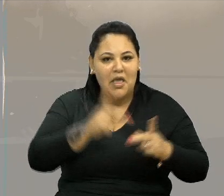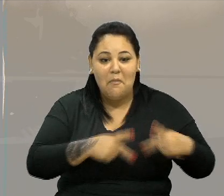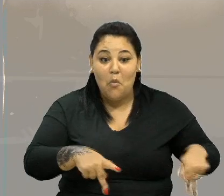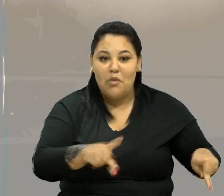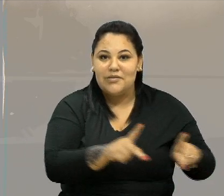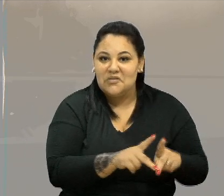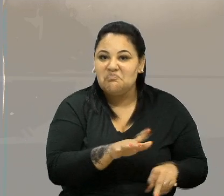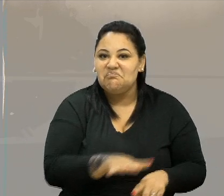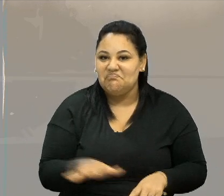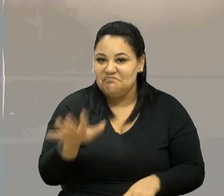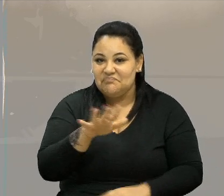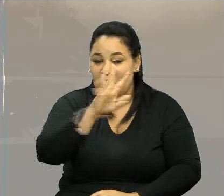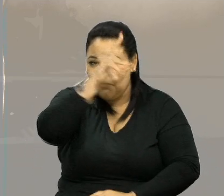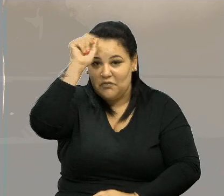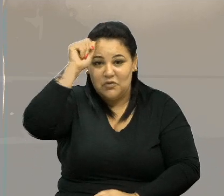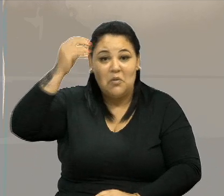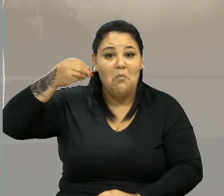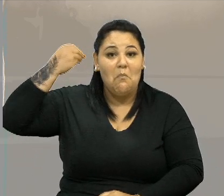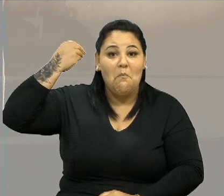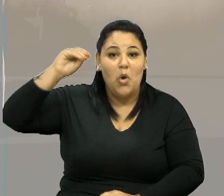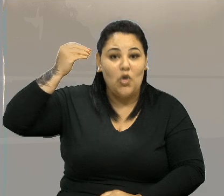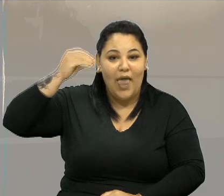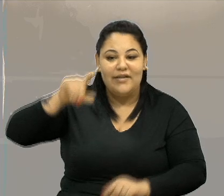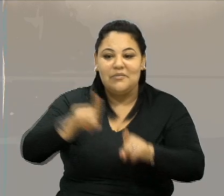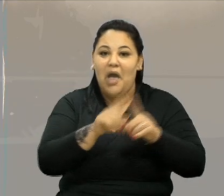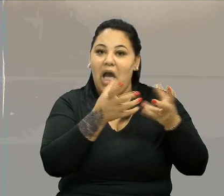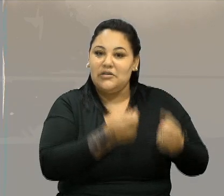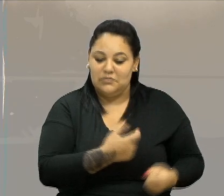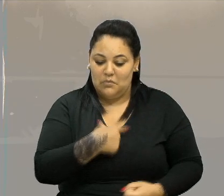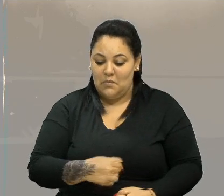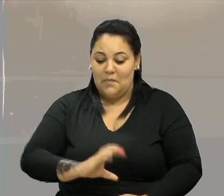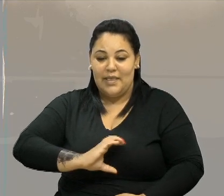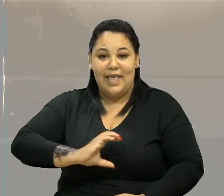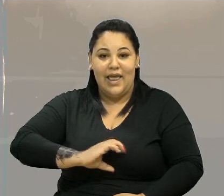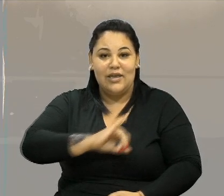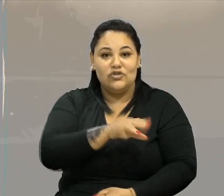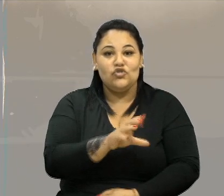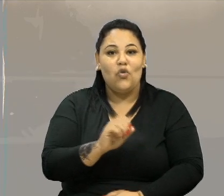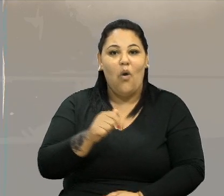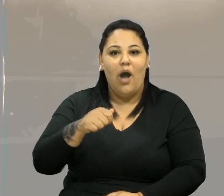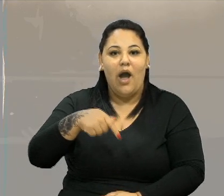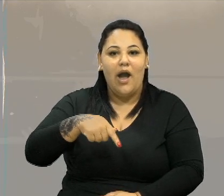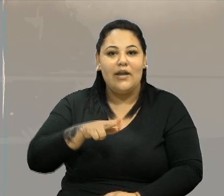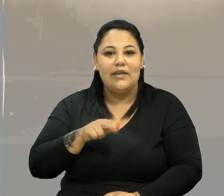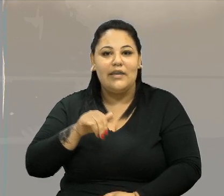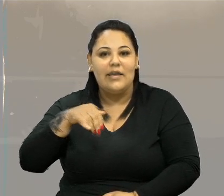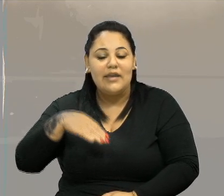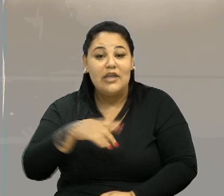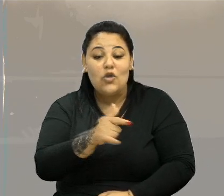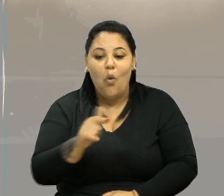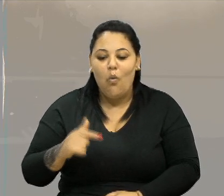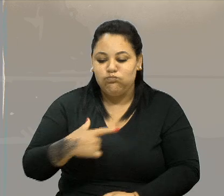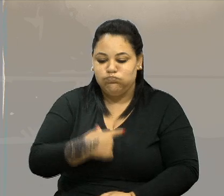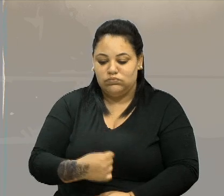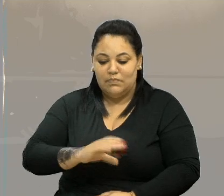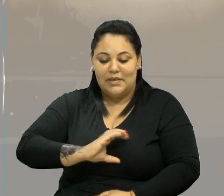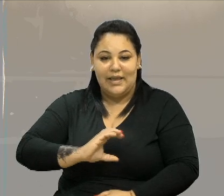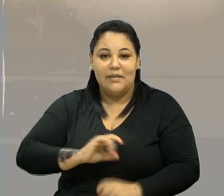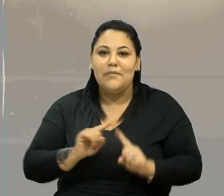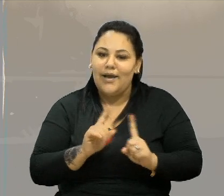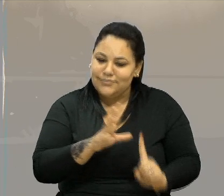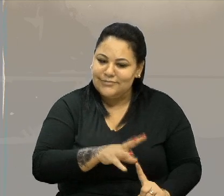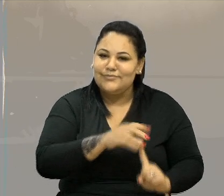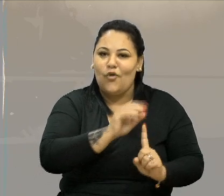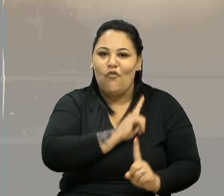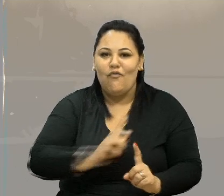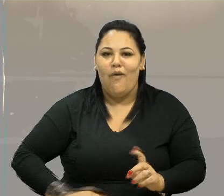pela Prefeitura de Porto Alegre também recebeu medalha Joaquim Felizardo, entre outras medalhas, mas principalmente pelo governo do